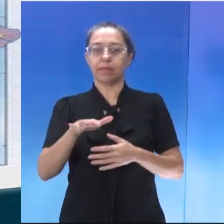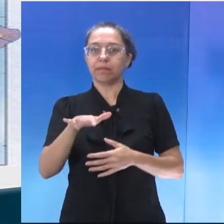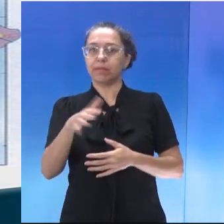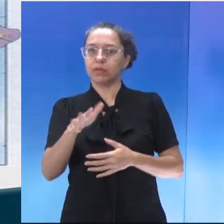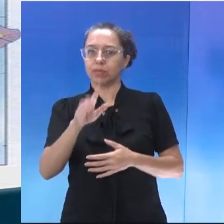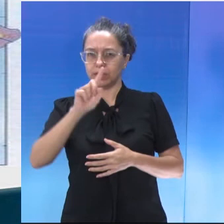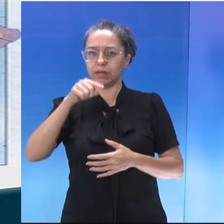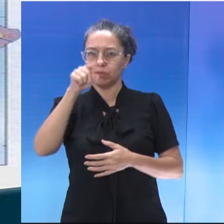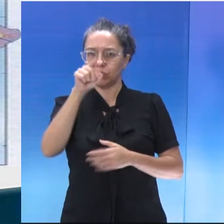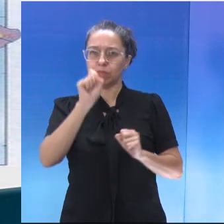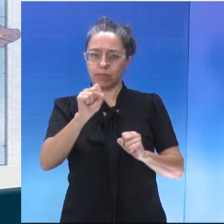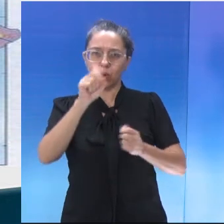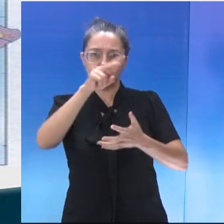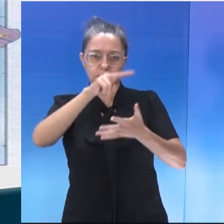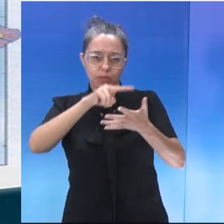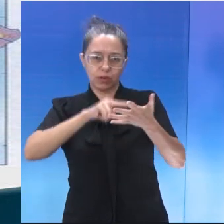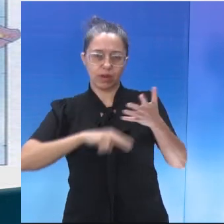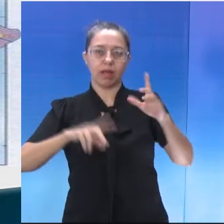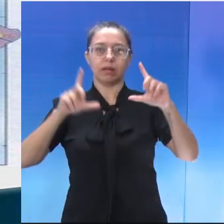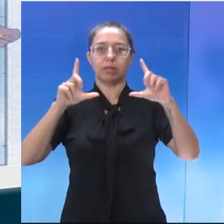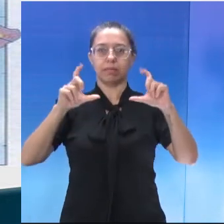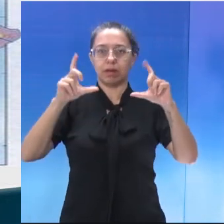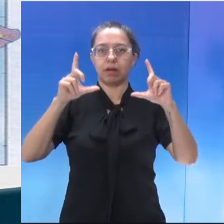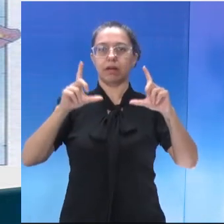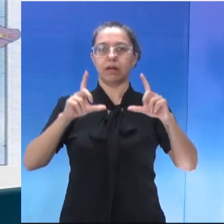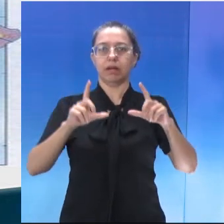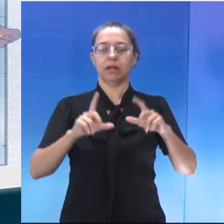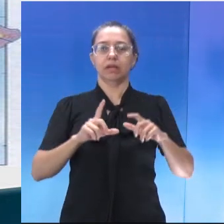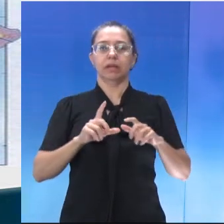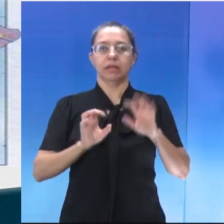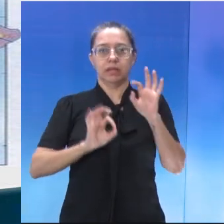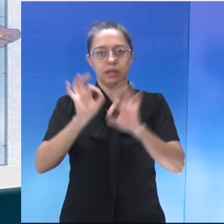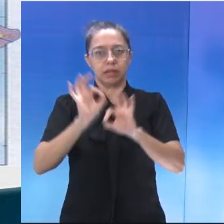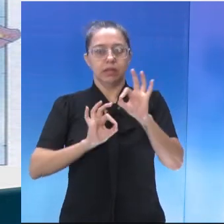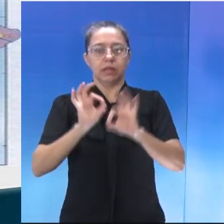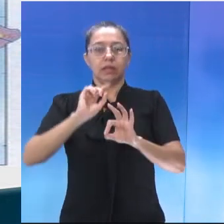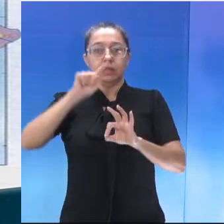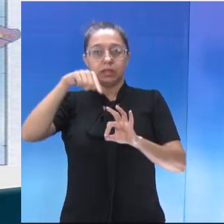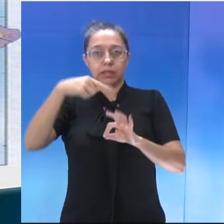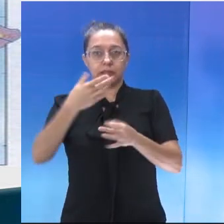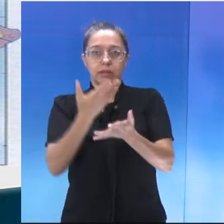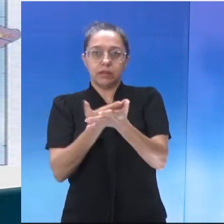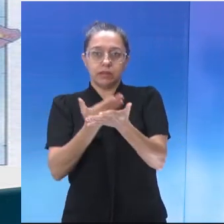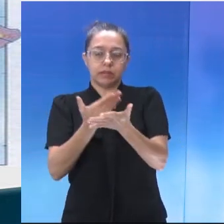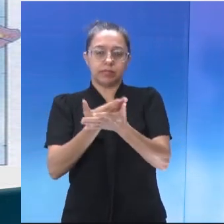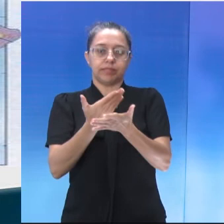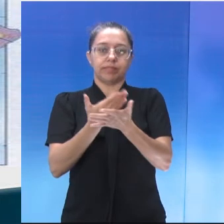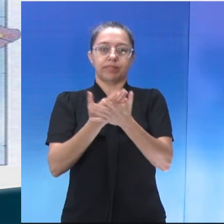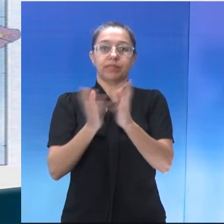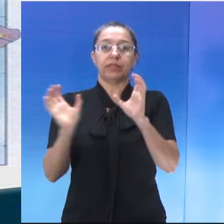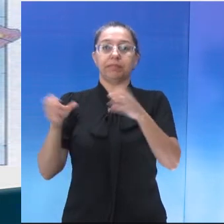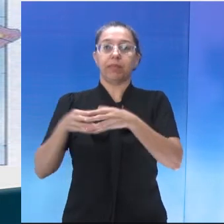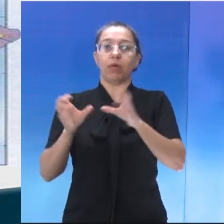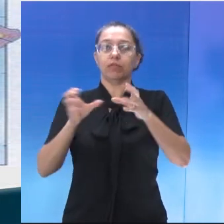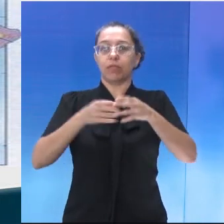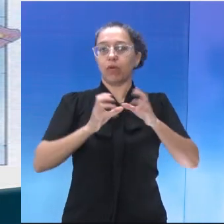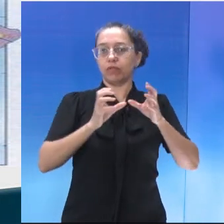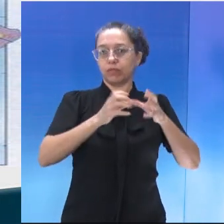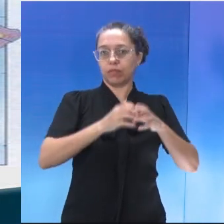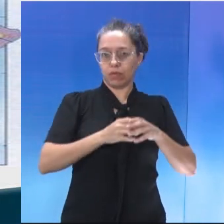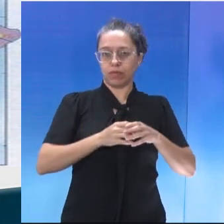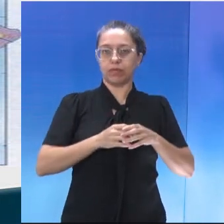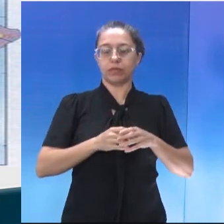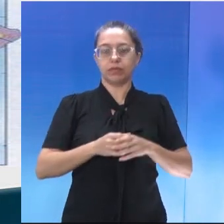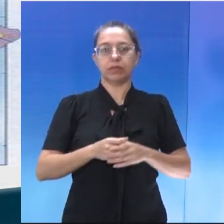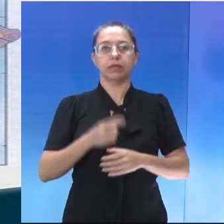estudar depois, né? Dar um print, né? Dar uma pausa aí no vídeo e estudar os povos que já existiam antes de Colombo